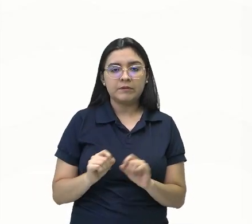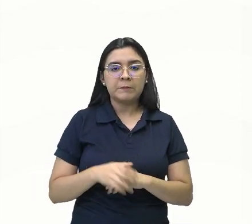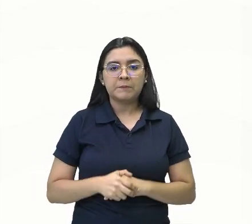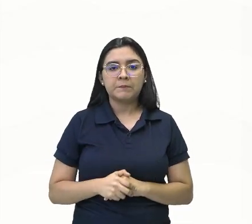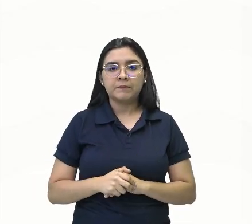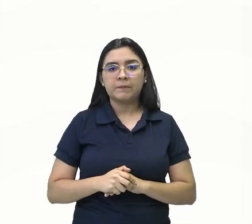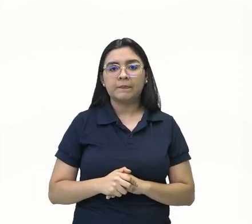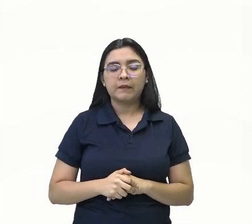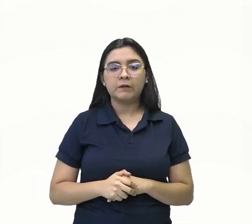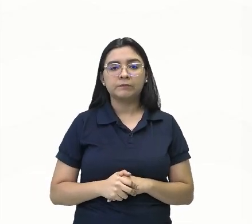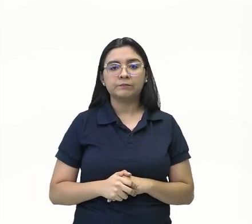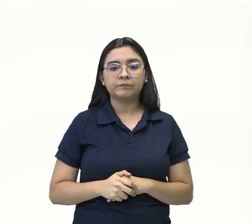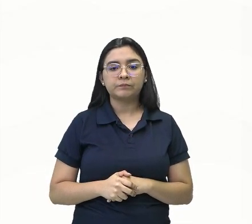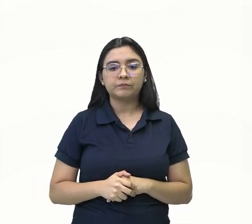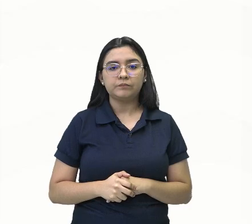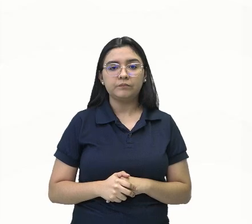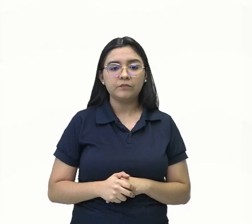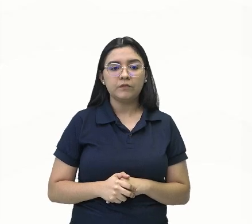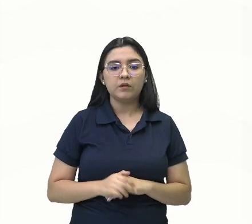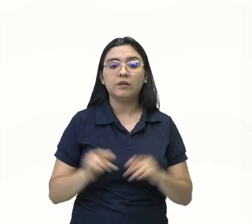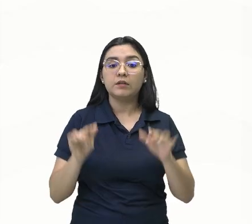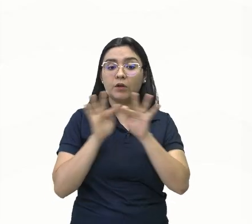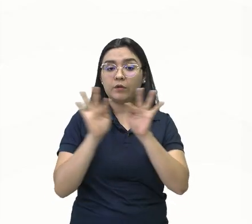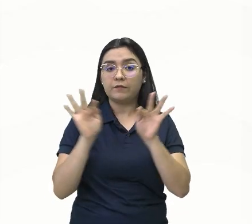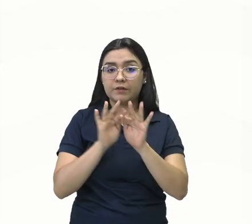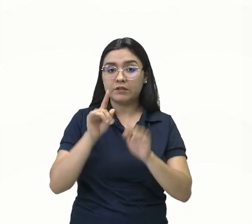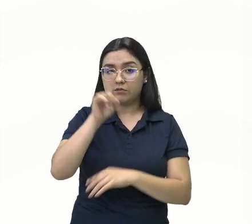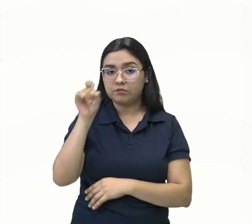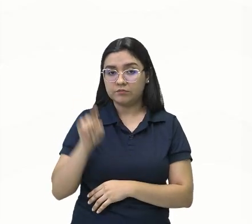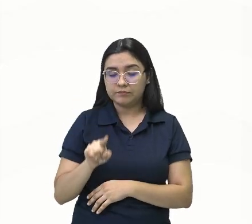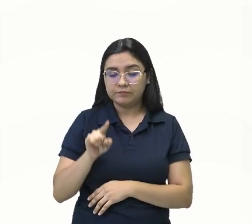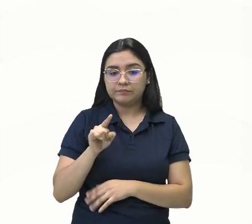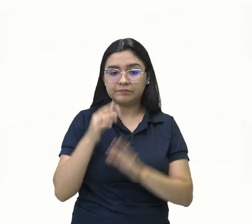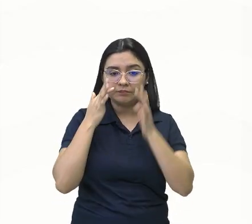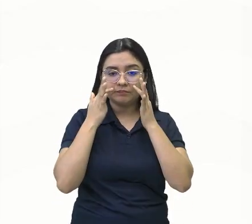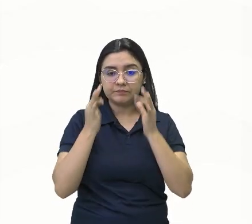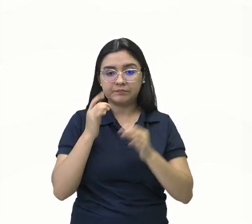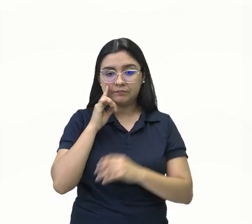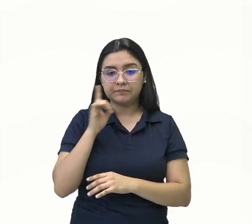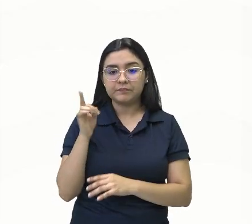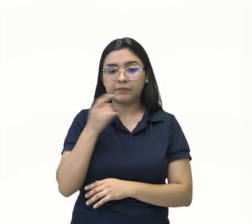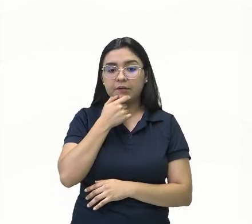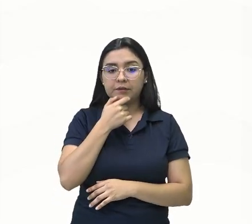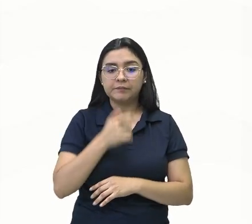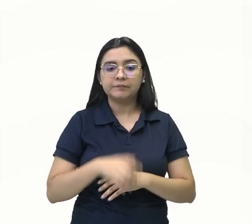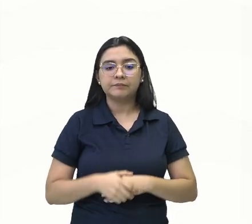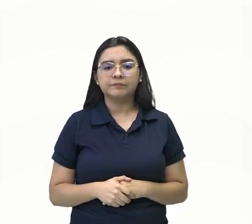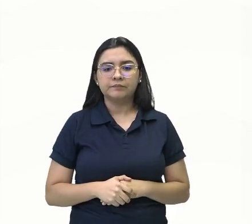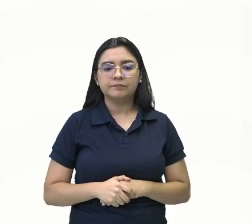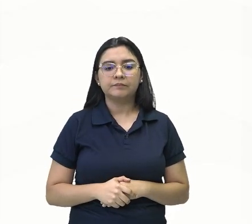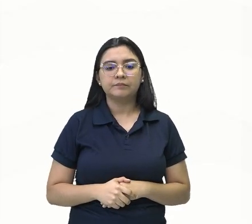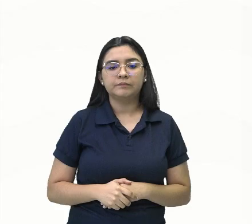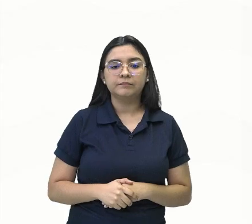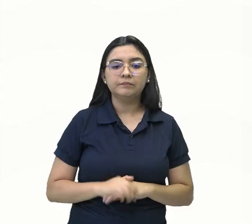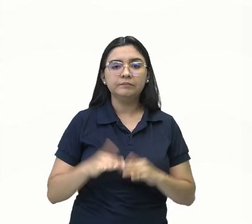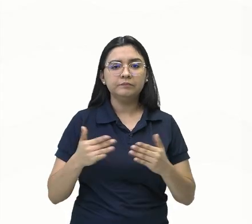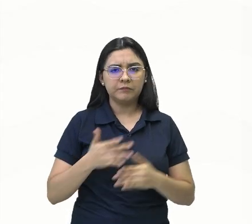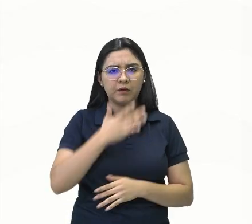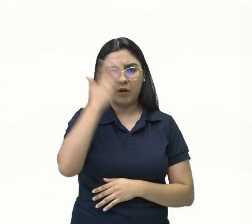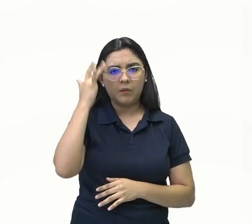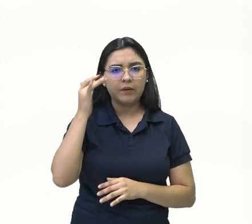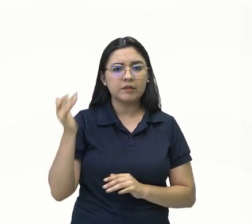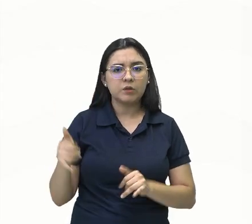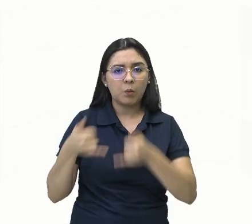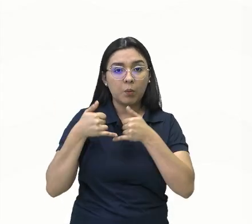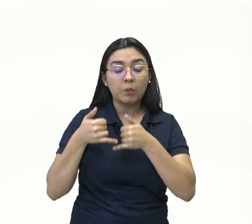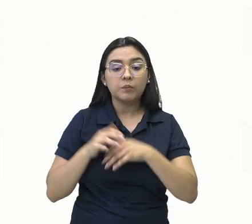Qualquer pessoa. E aqui na frase interrogativa, olha só, did anybody call? Alguém ligou? Tá? Alguém